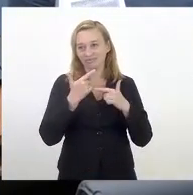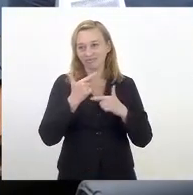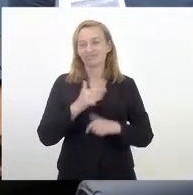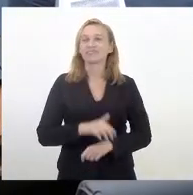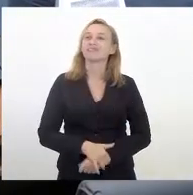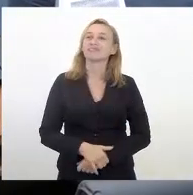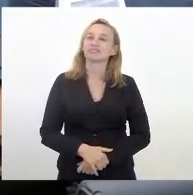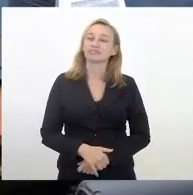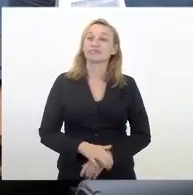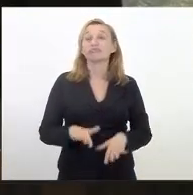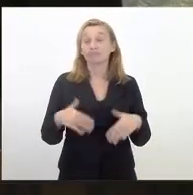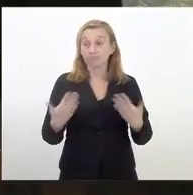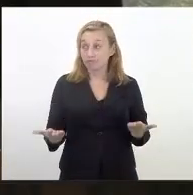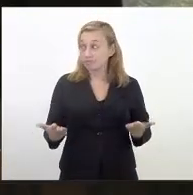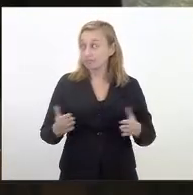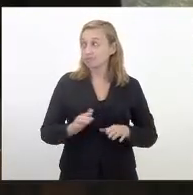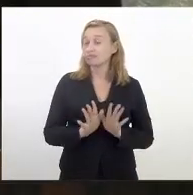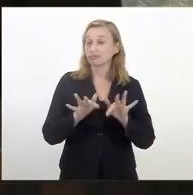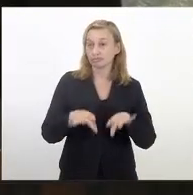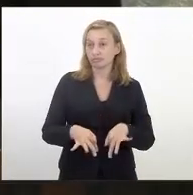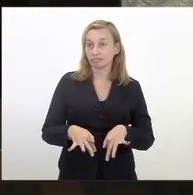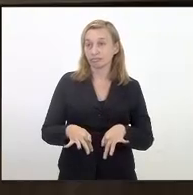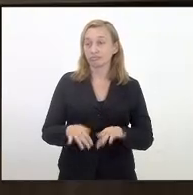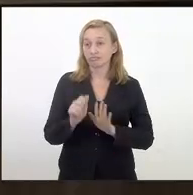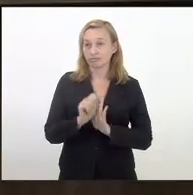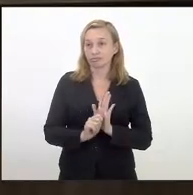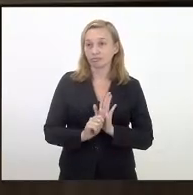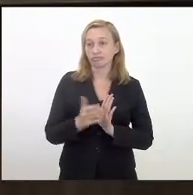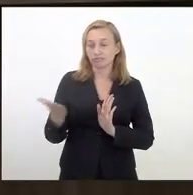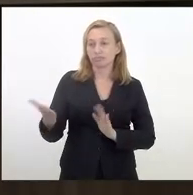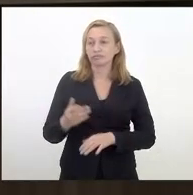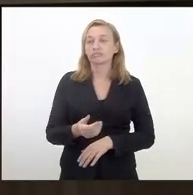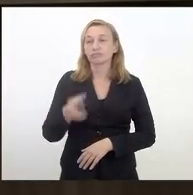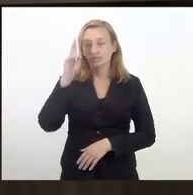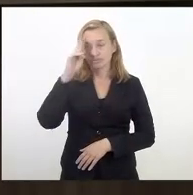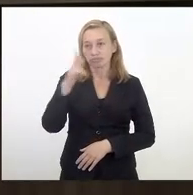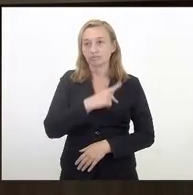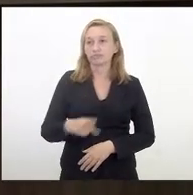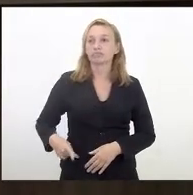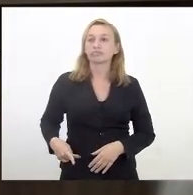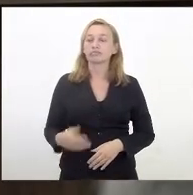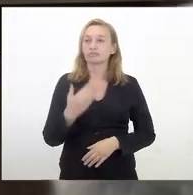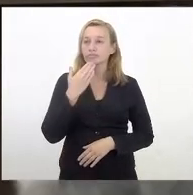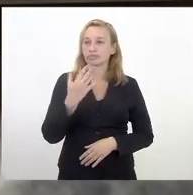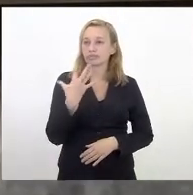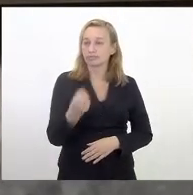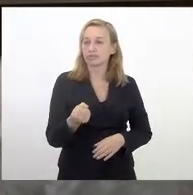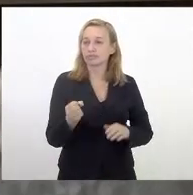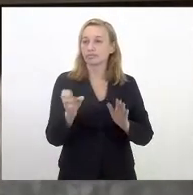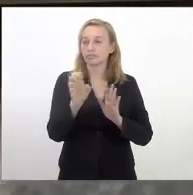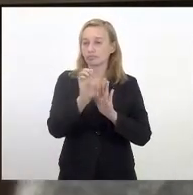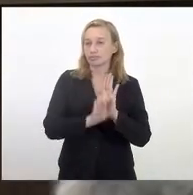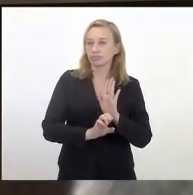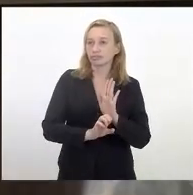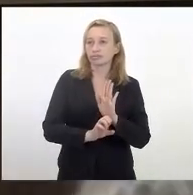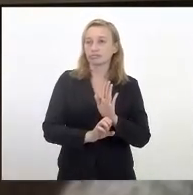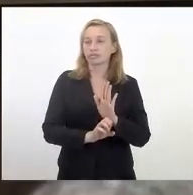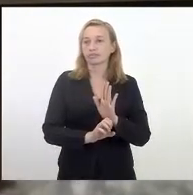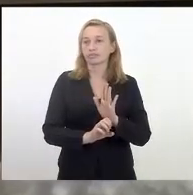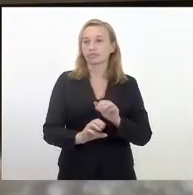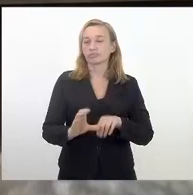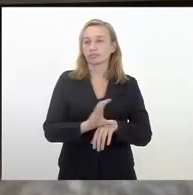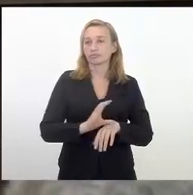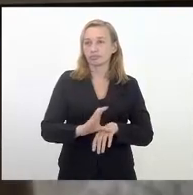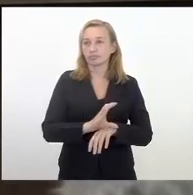então vamos final por favor se apresentam pelo parecer pela condicionalidade com emenda